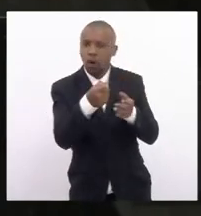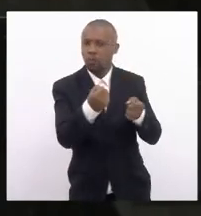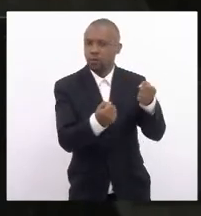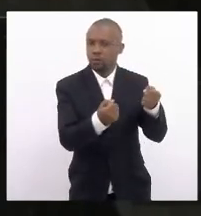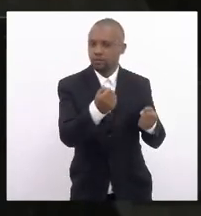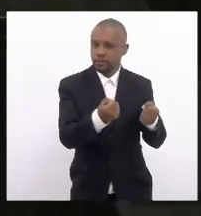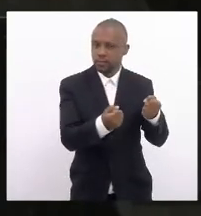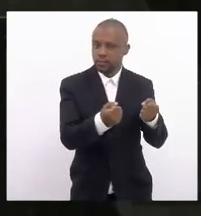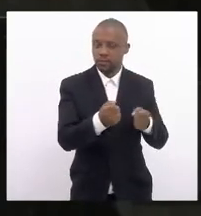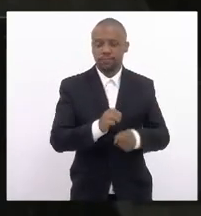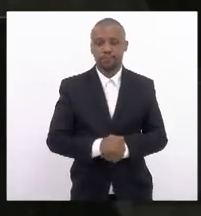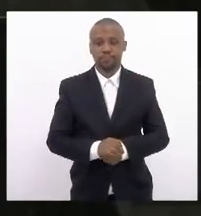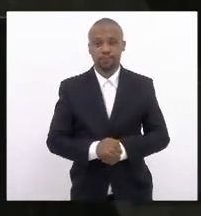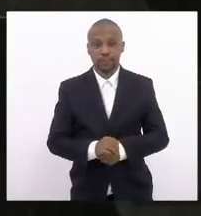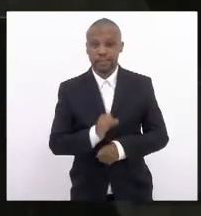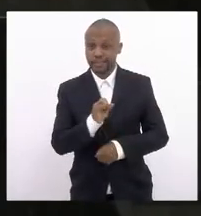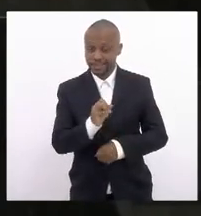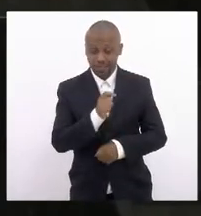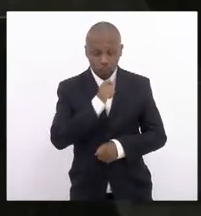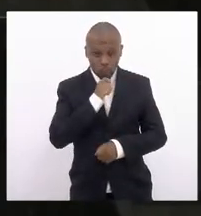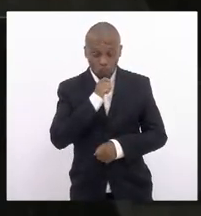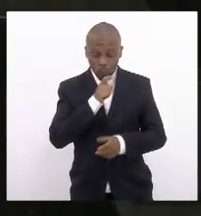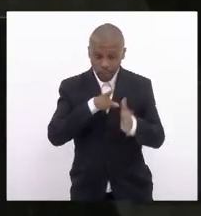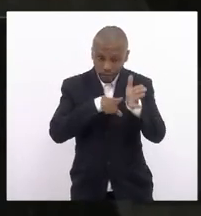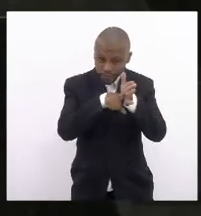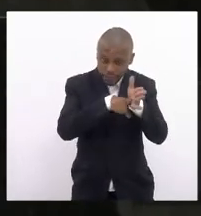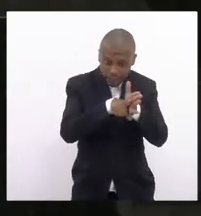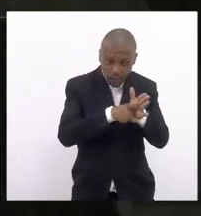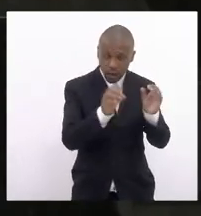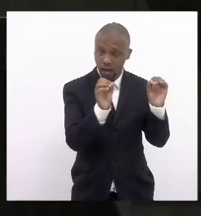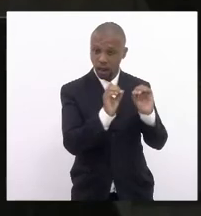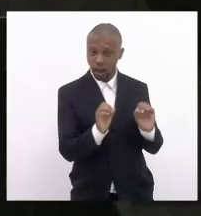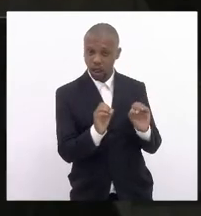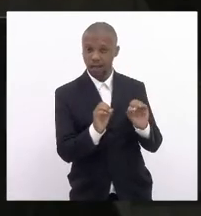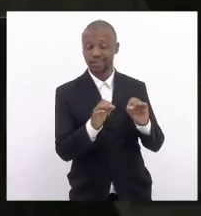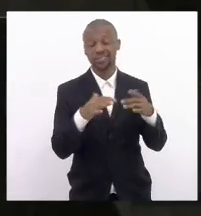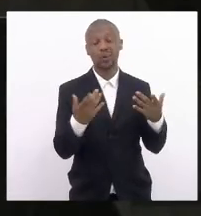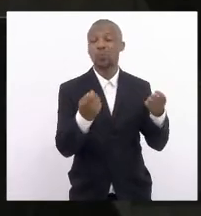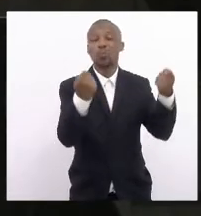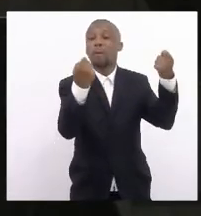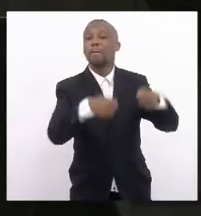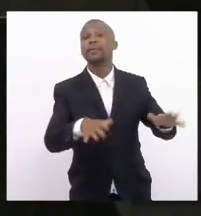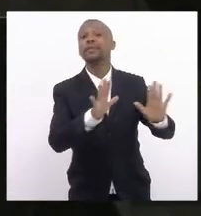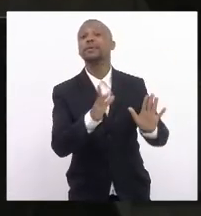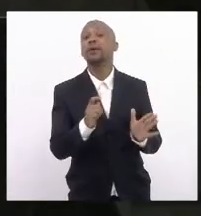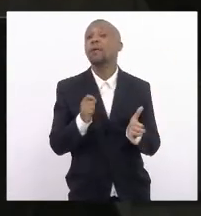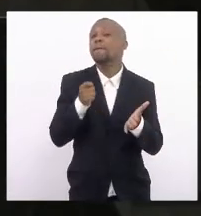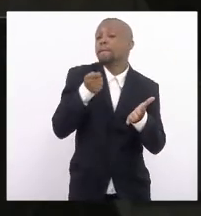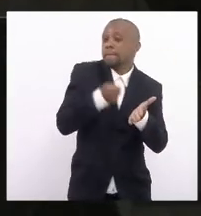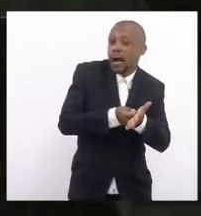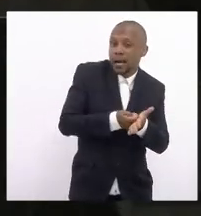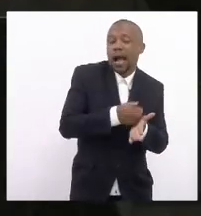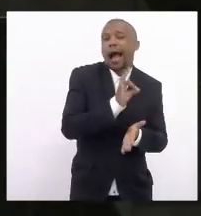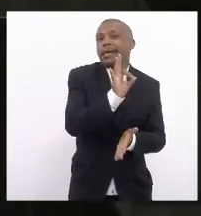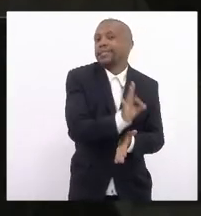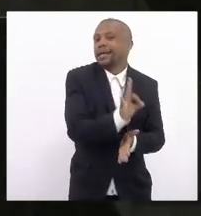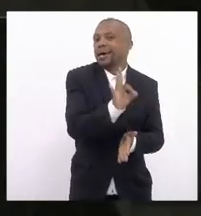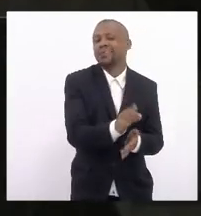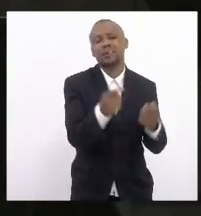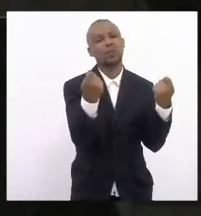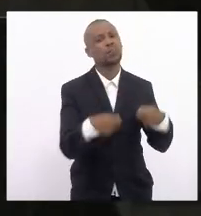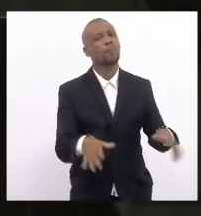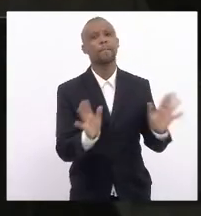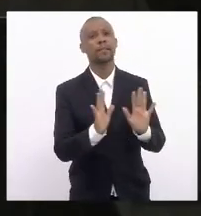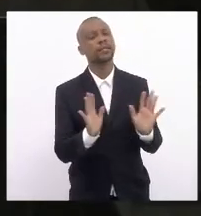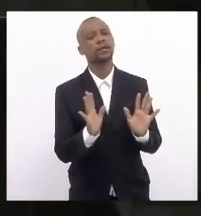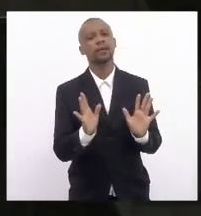Se não é mais feita a inspeção veicular, não há mais necessidade de haver pagamento. E